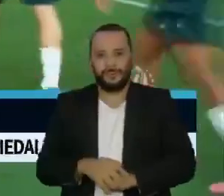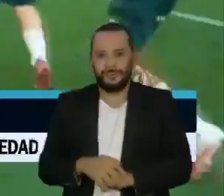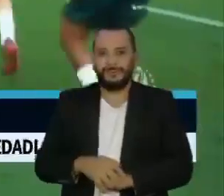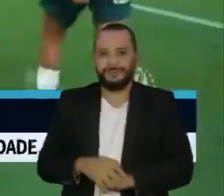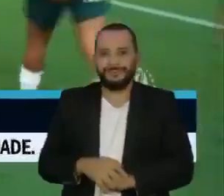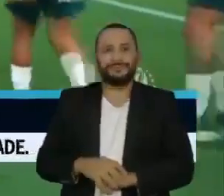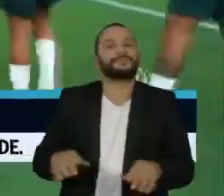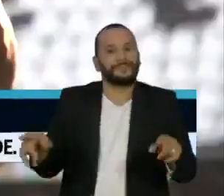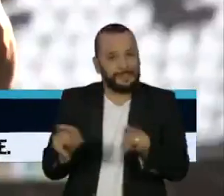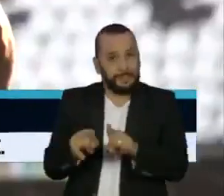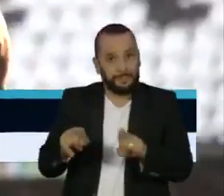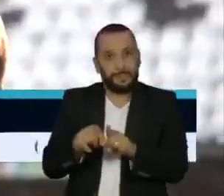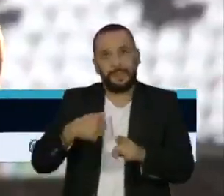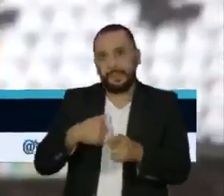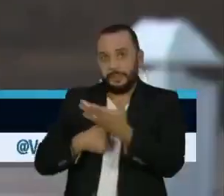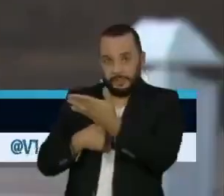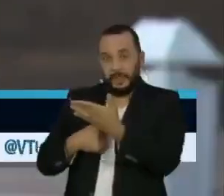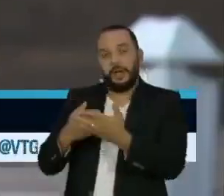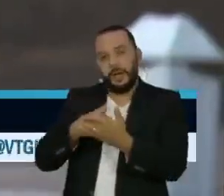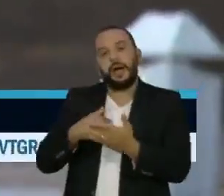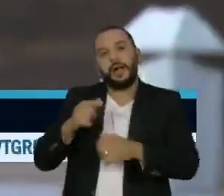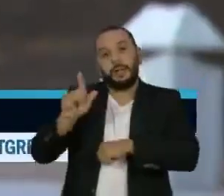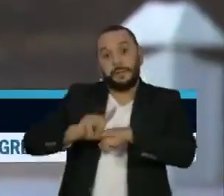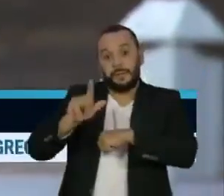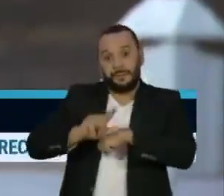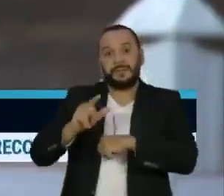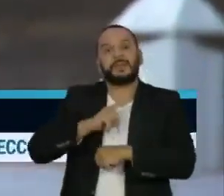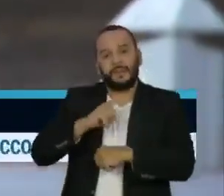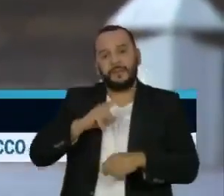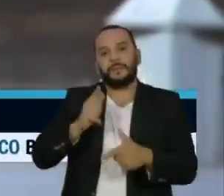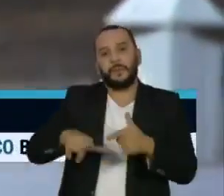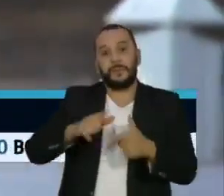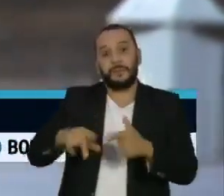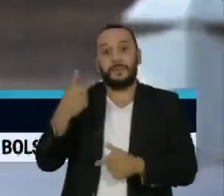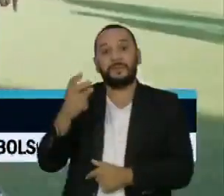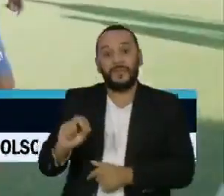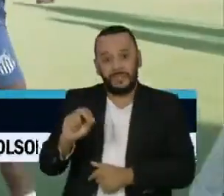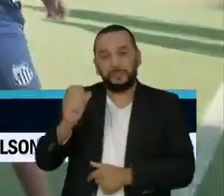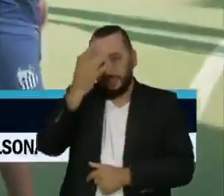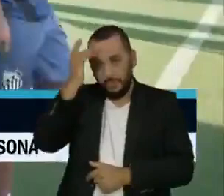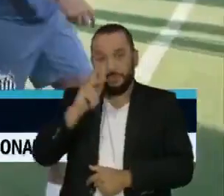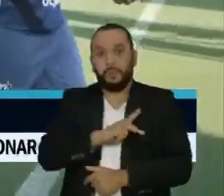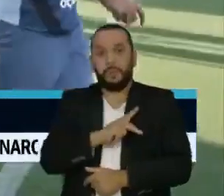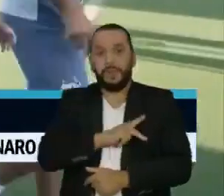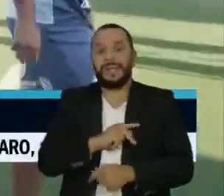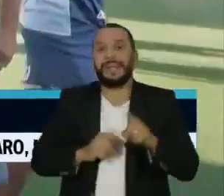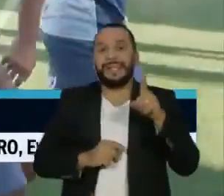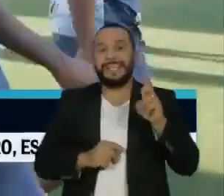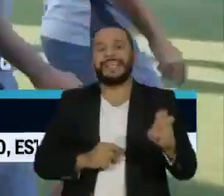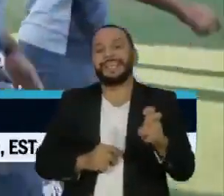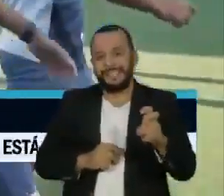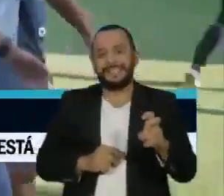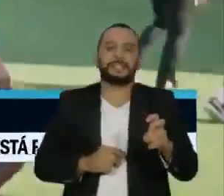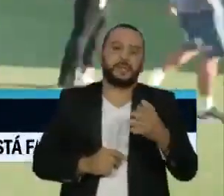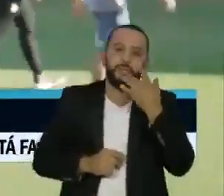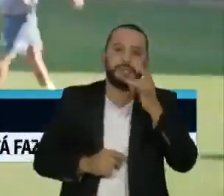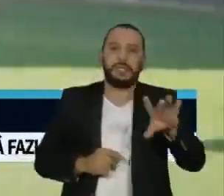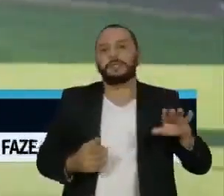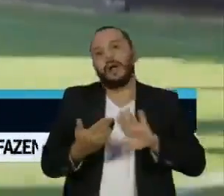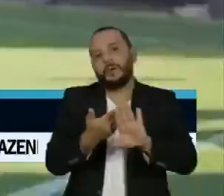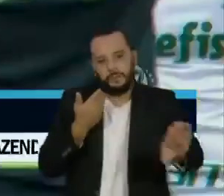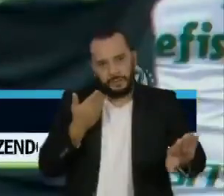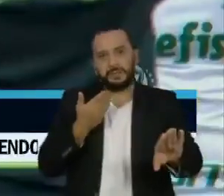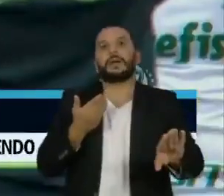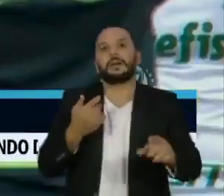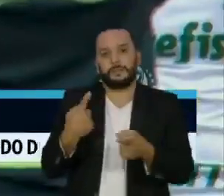Libertadores também tiveram problemas no elenco por causa do coronavírus. 20 jogadores do Palmeiras e 15 do Santos foram afastados de jogos por causa